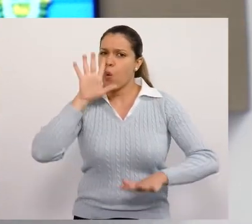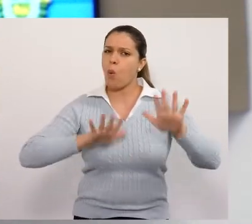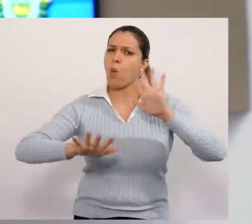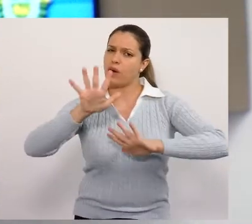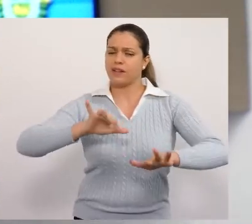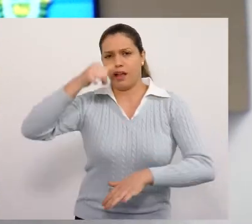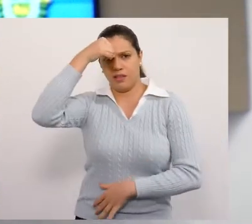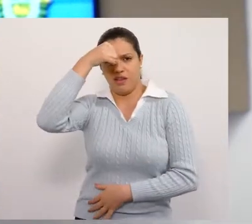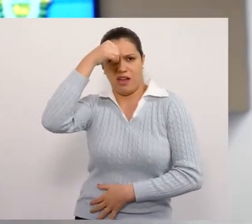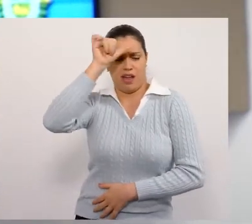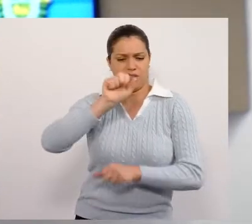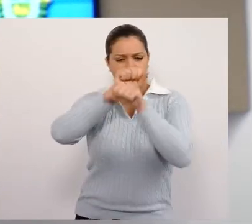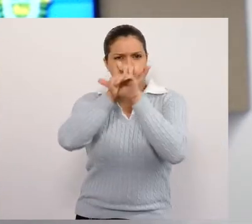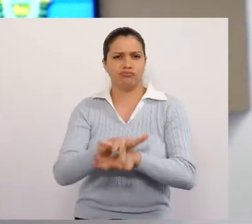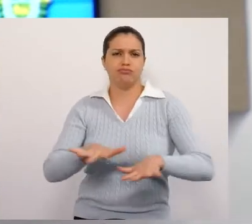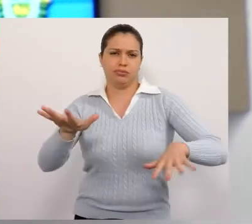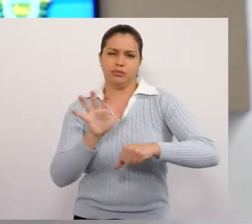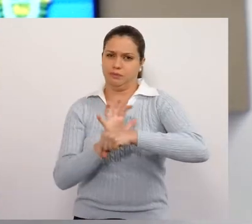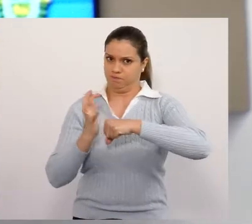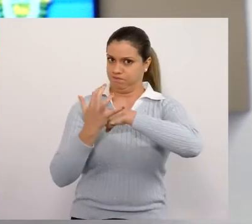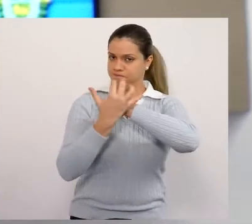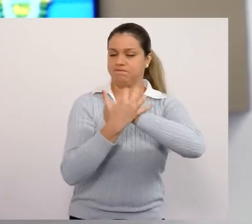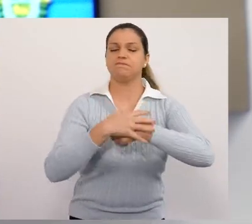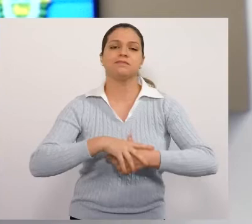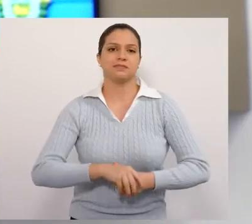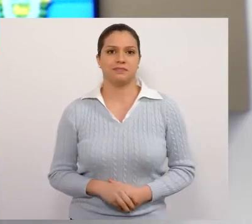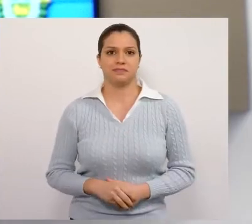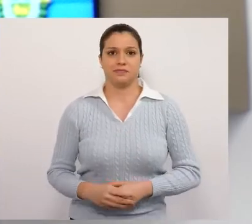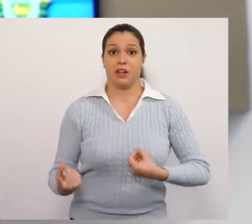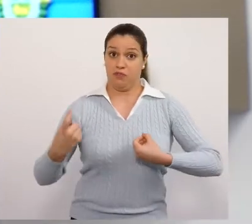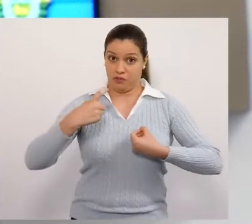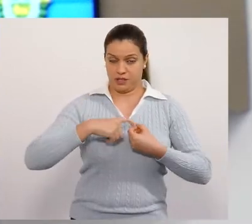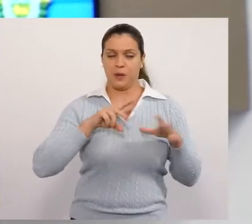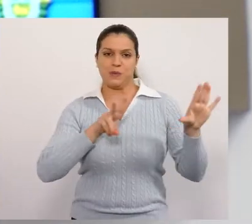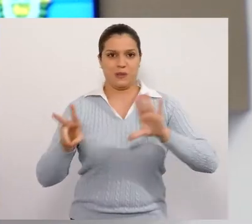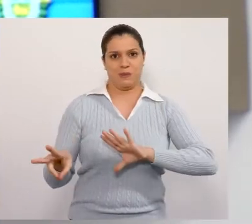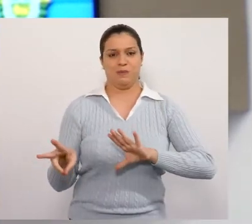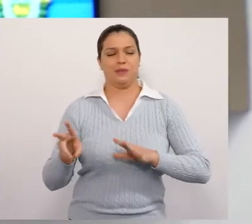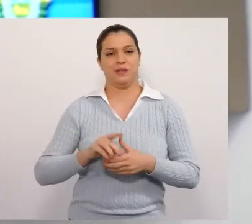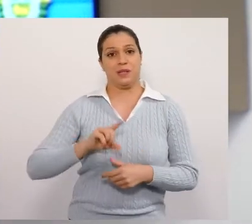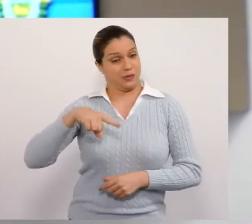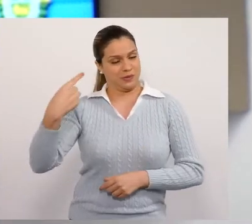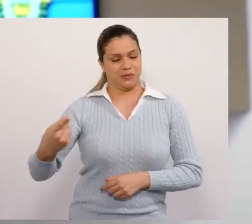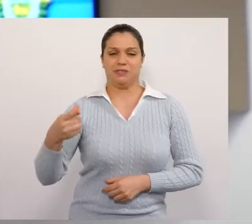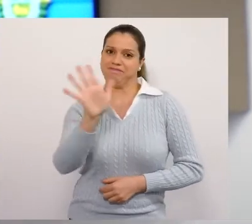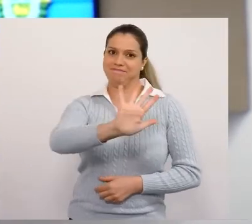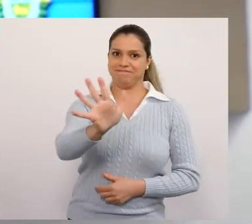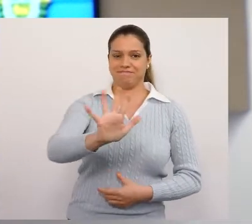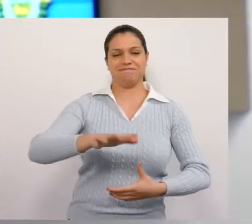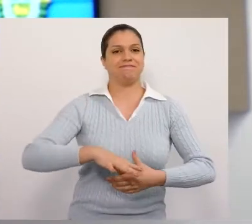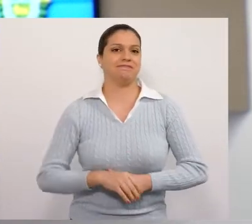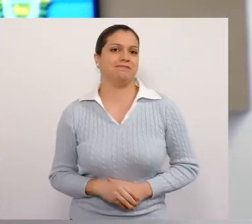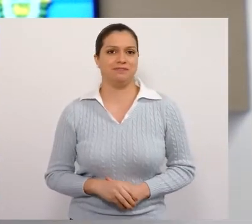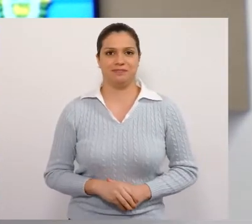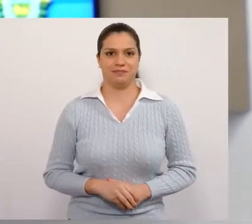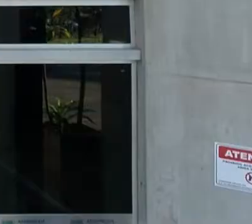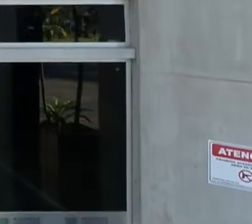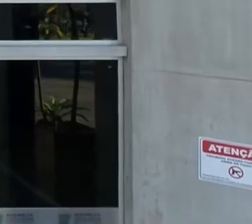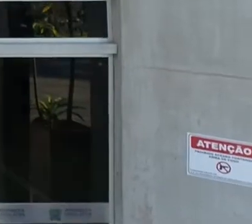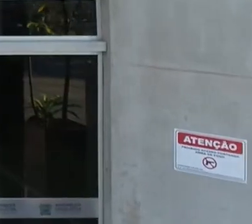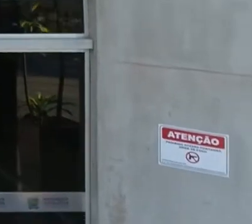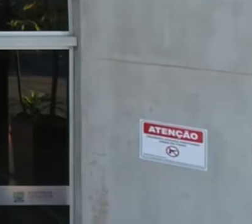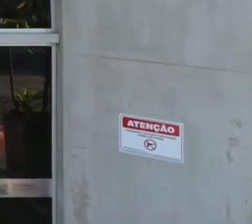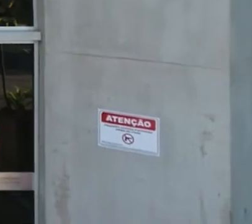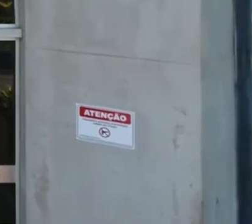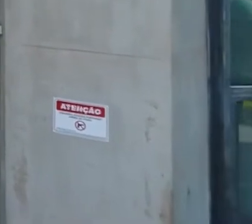tome todos os cuidados para evitar a proliferação do novo coronavírus. Voltamos na próxima semana. Até mais!